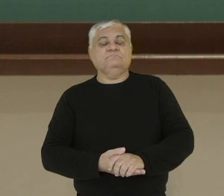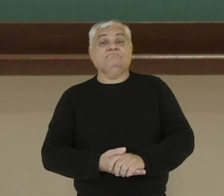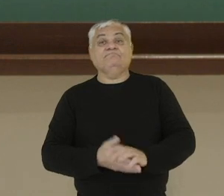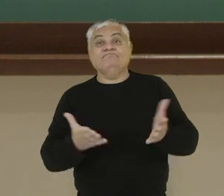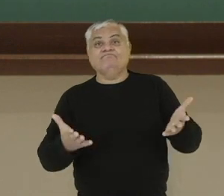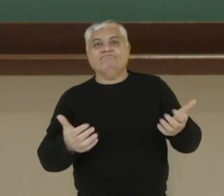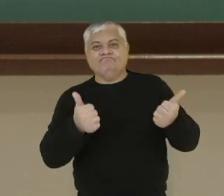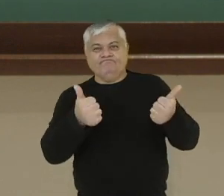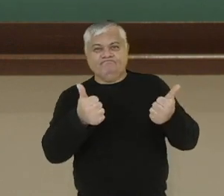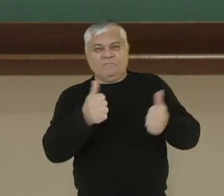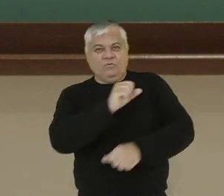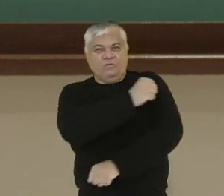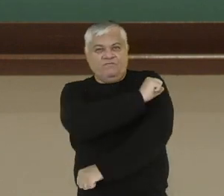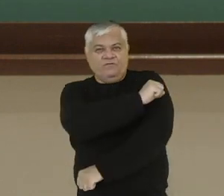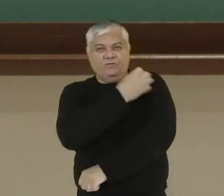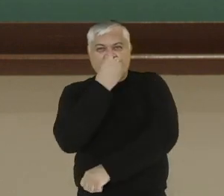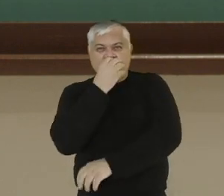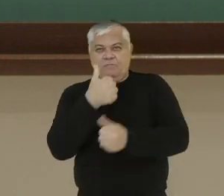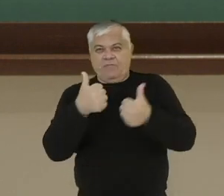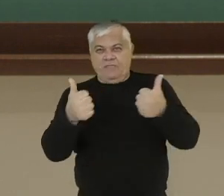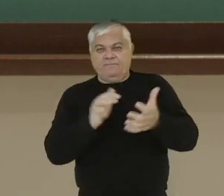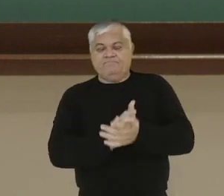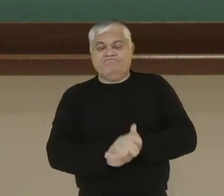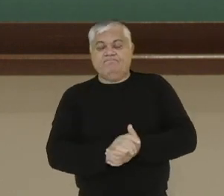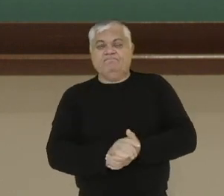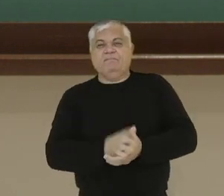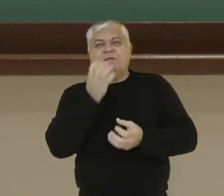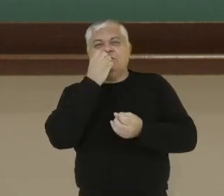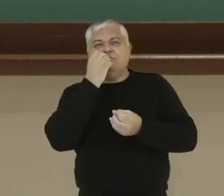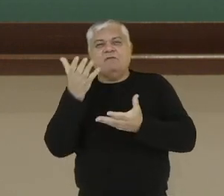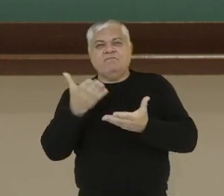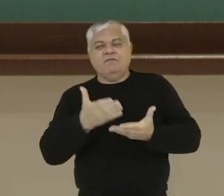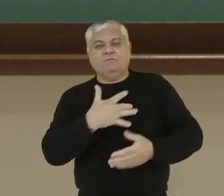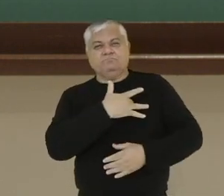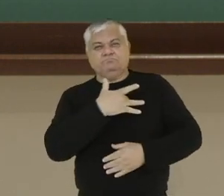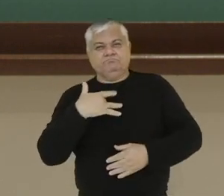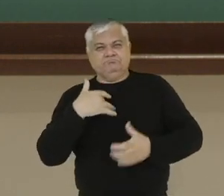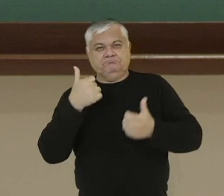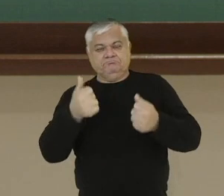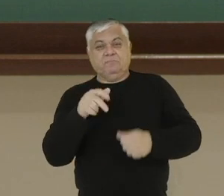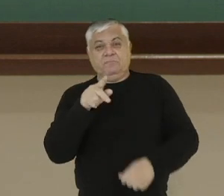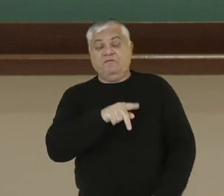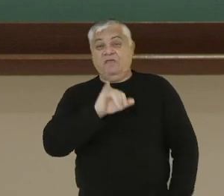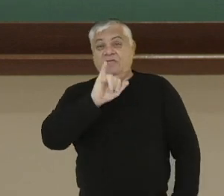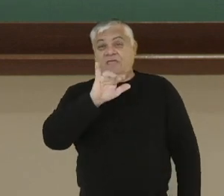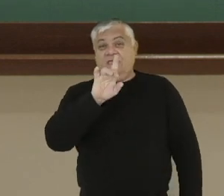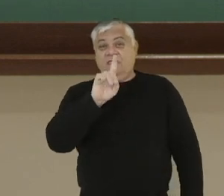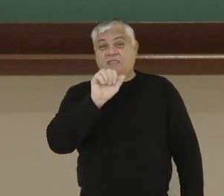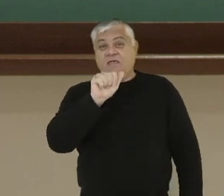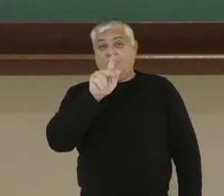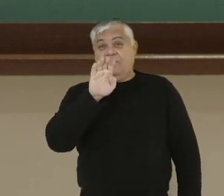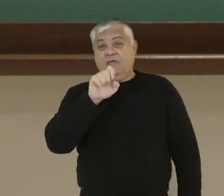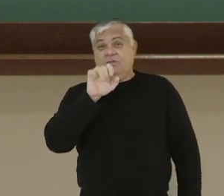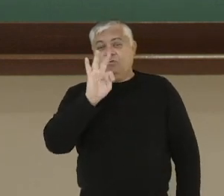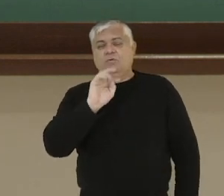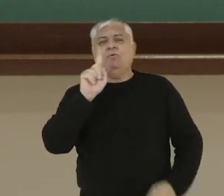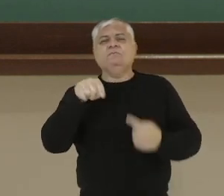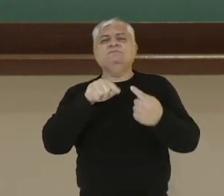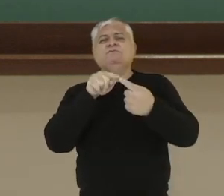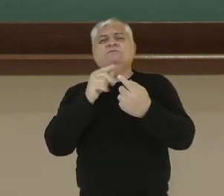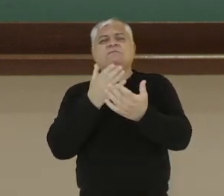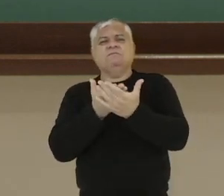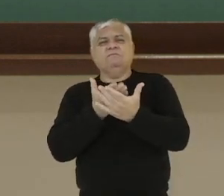aí, pessoal do 8º ano, tudo bem com vocês? Espero que estejam todos bem. Aqui é o professor Hidalberto e vamos ver quais são os objetivos dessa aula de